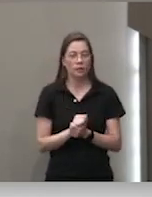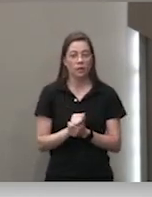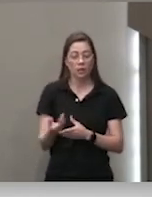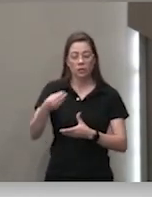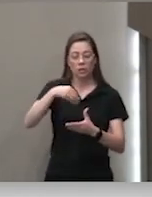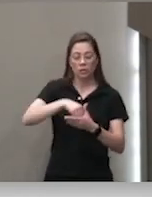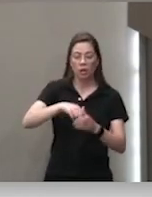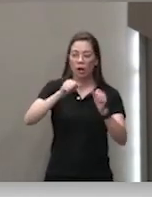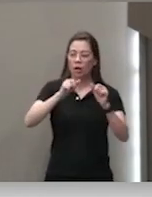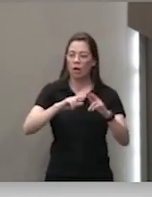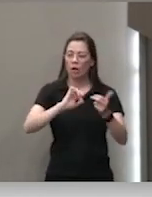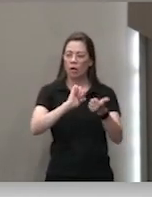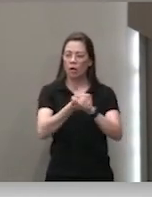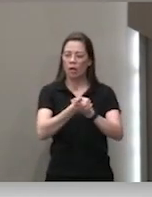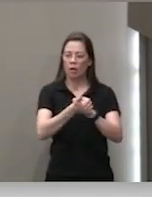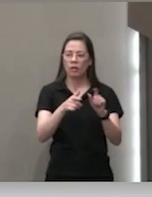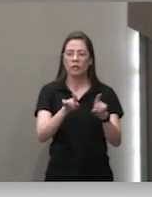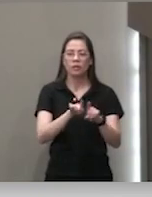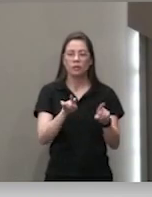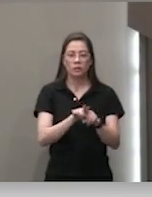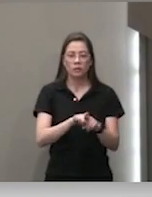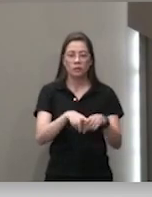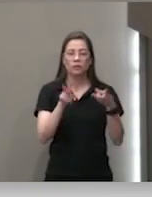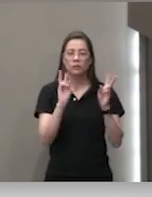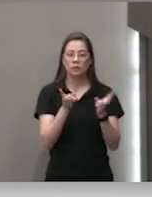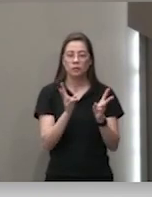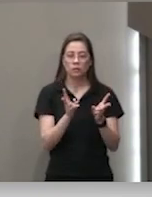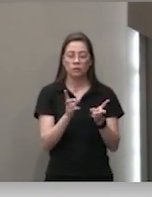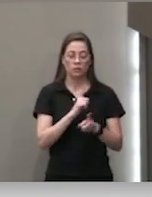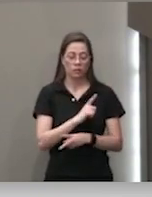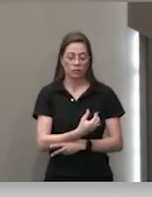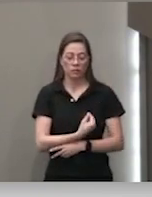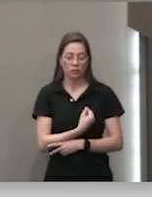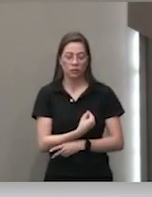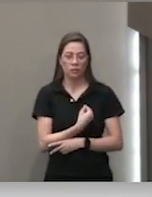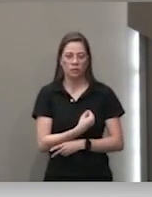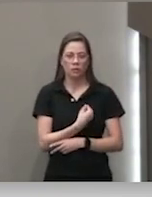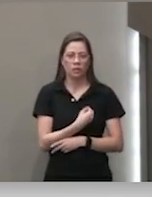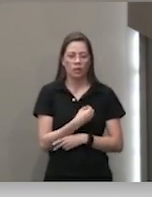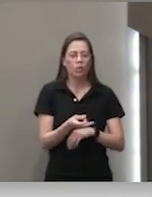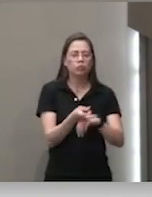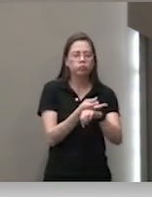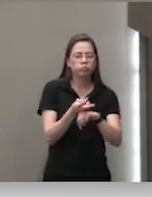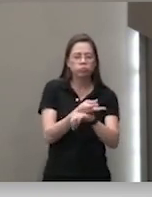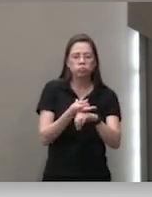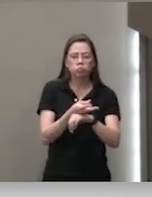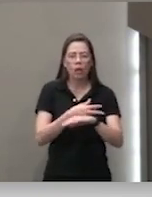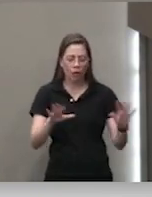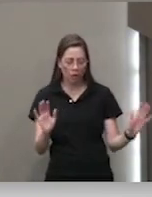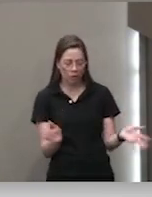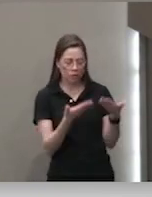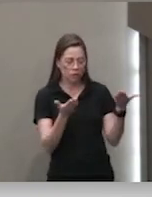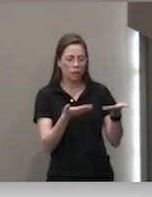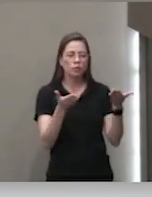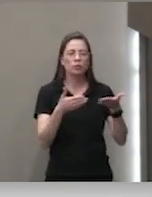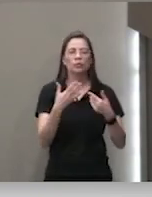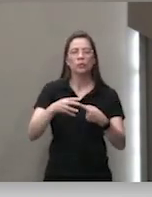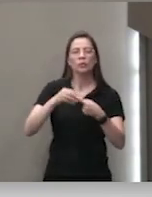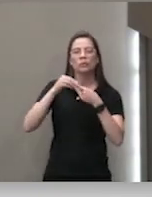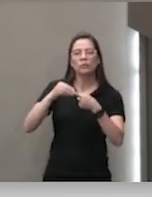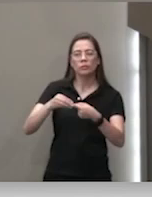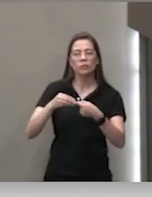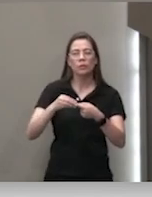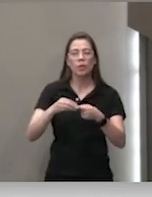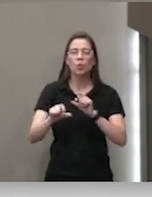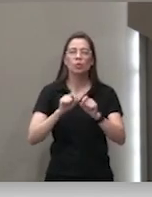esporte também, vereador Gil, nós também sempre fomos atrás de incentivos ao esporte, principalmente no que